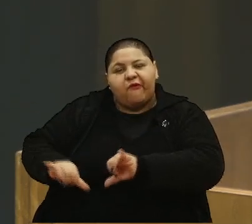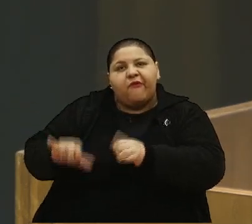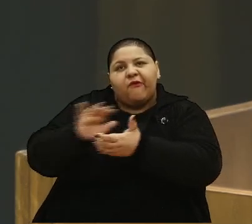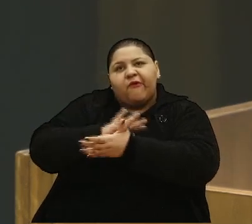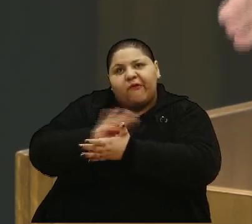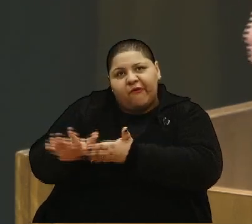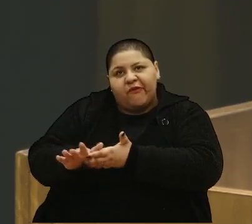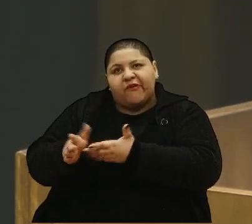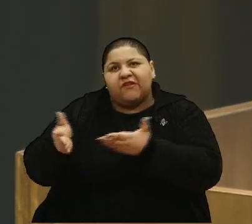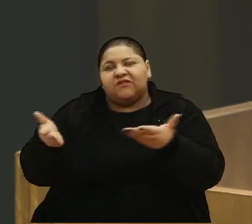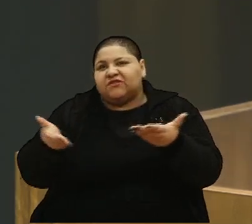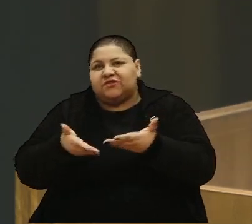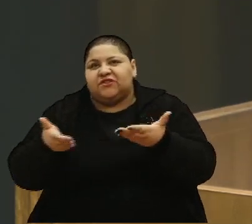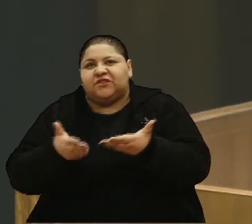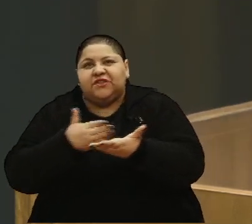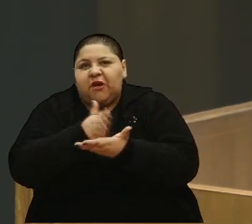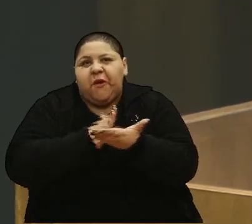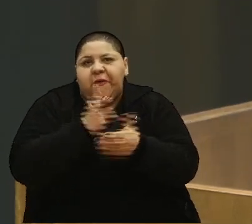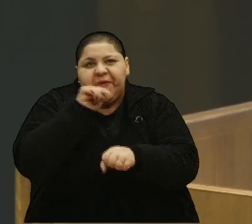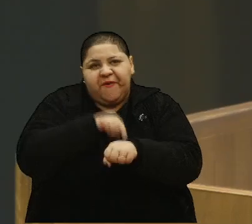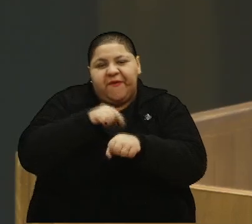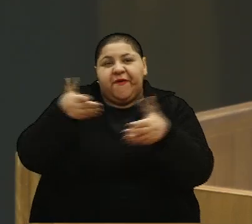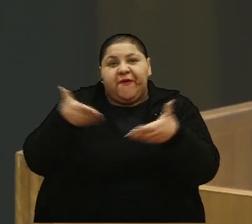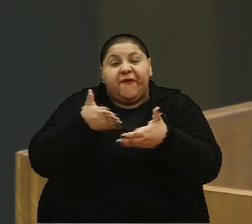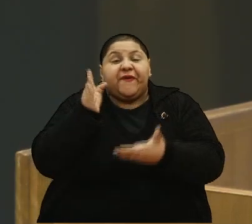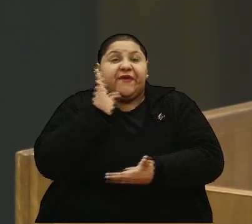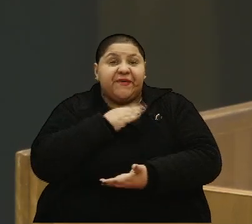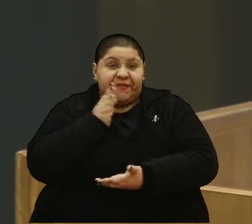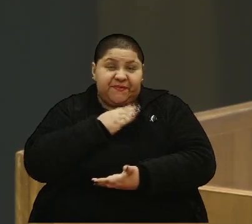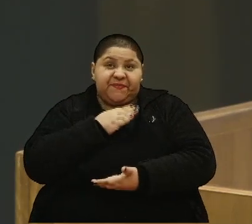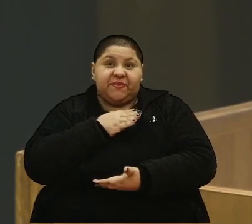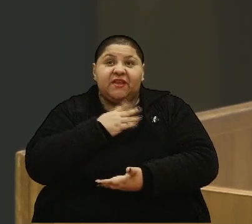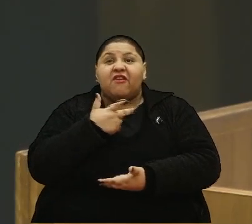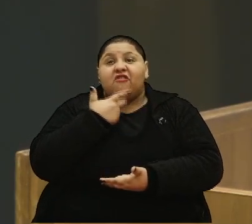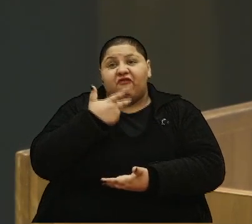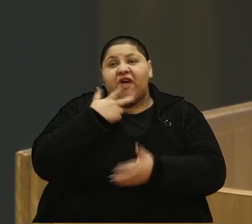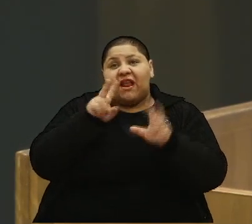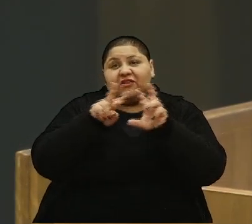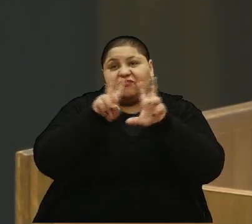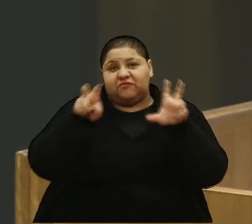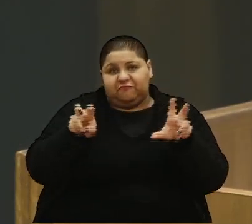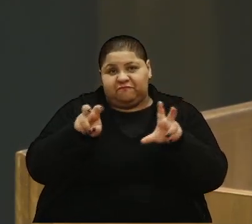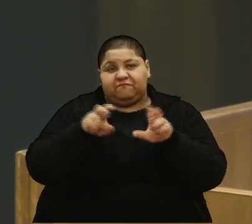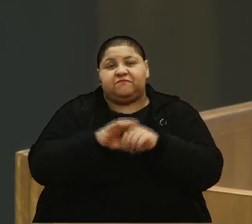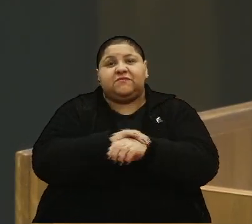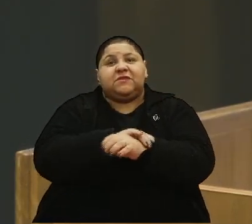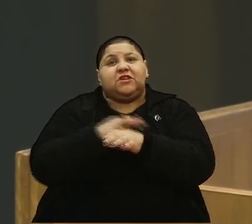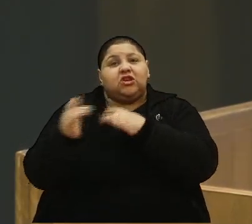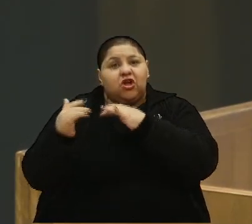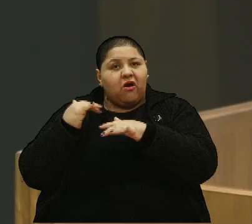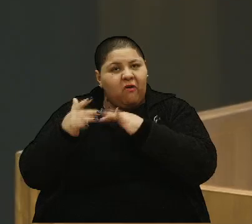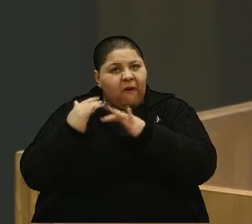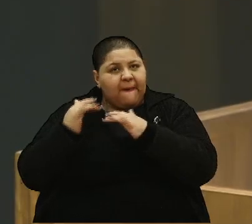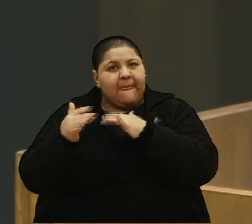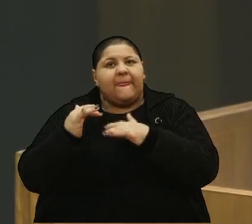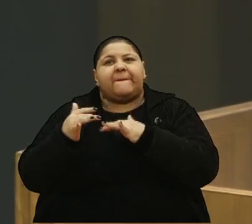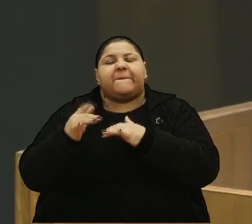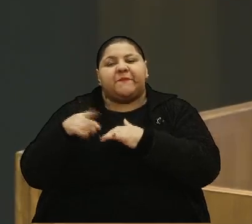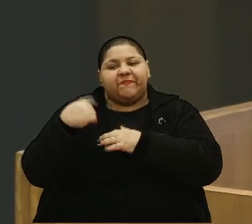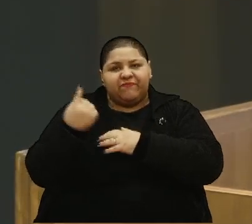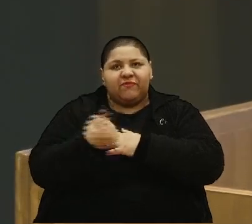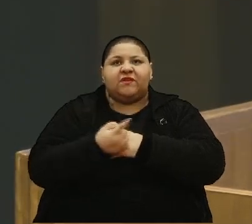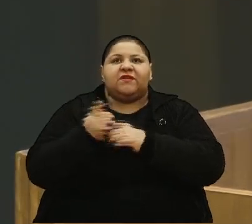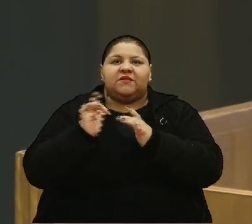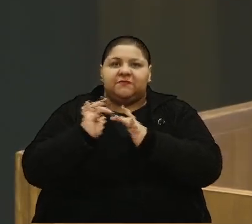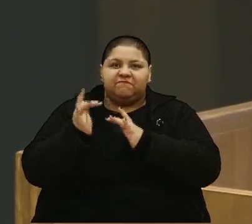seu preconceito. Eu já usei metade do meu tempo, mas eu quero rapidamente entrar num tema que está mobilizando muito as nossas